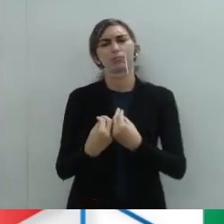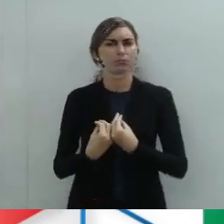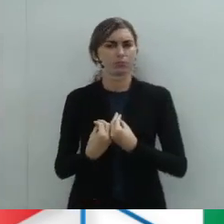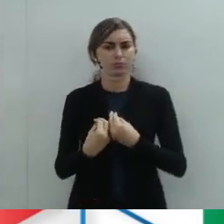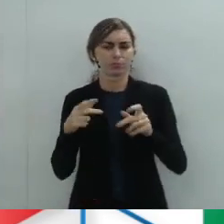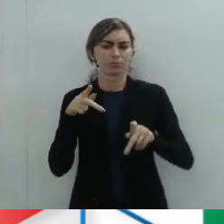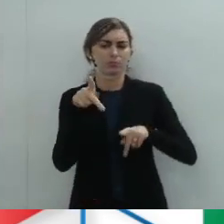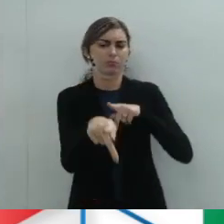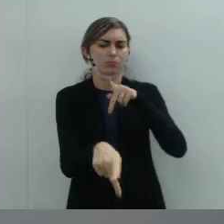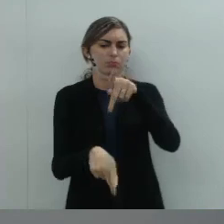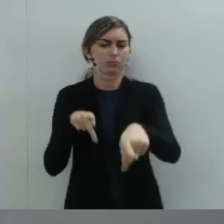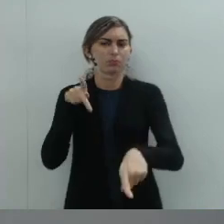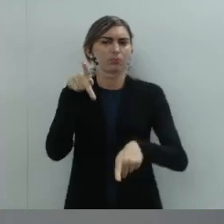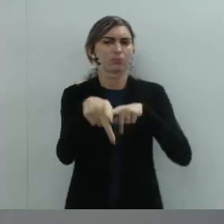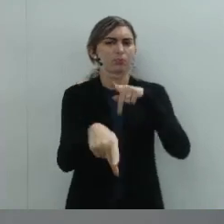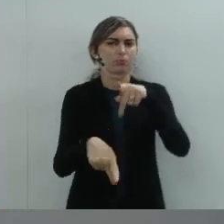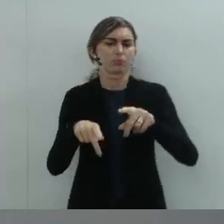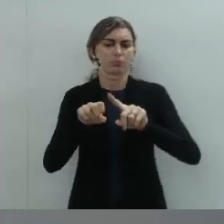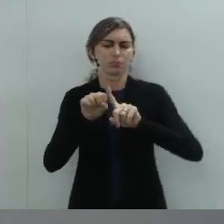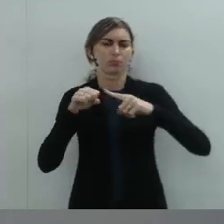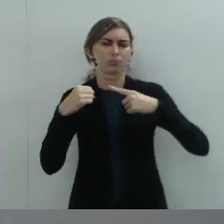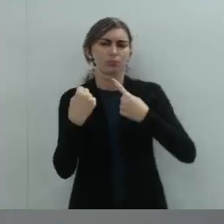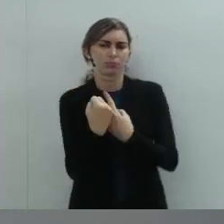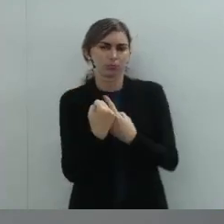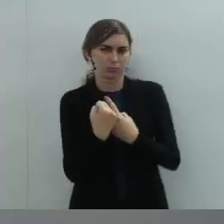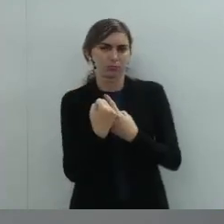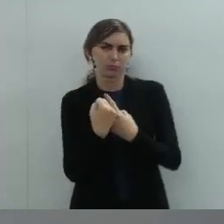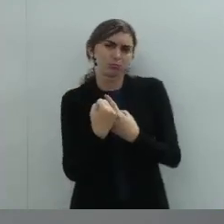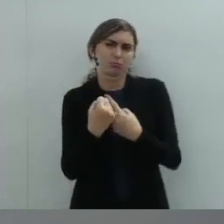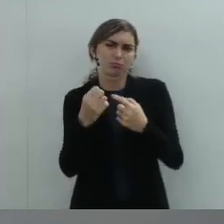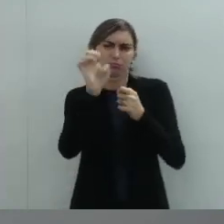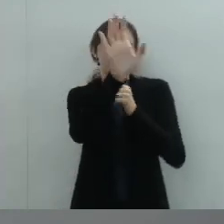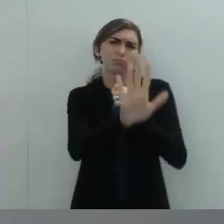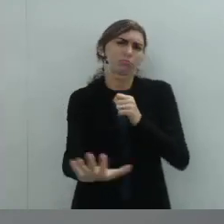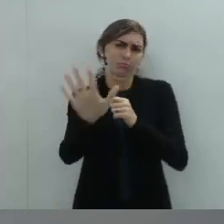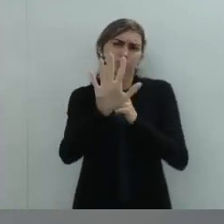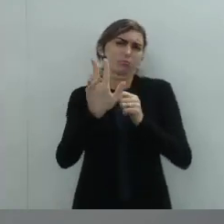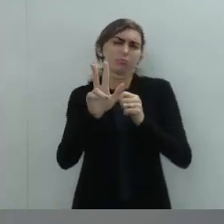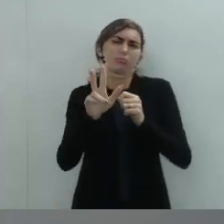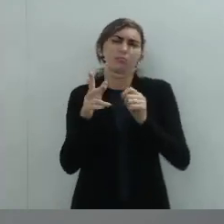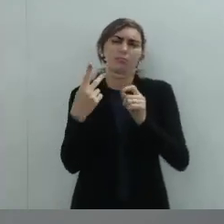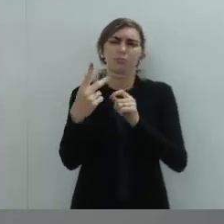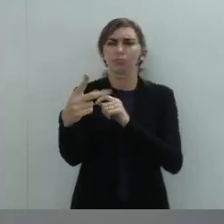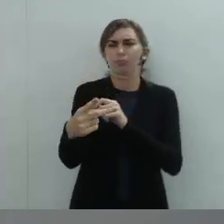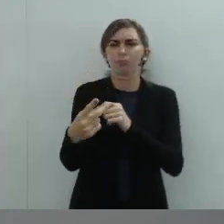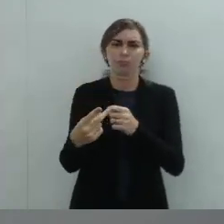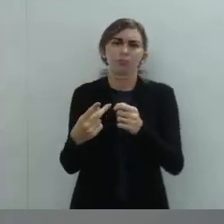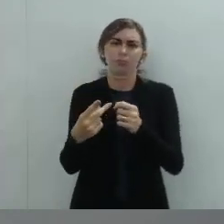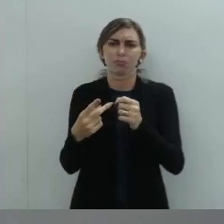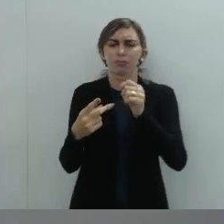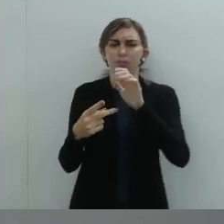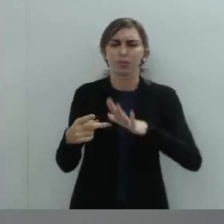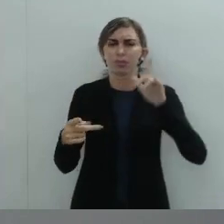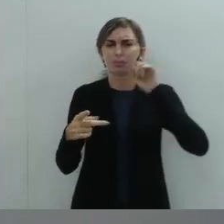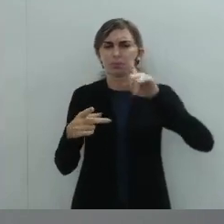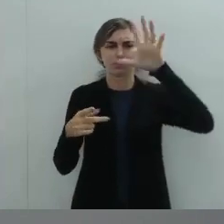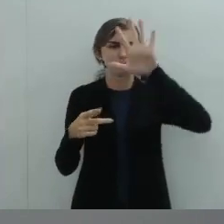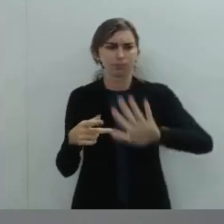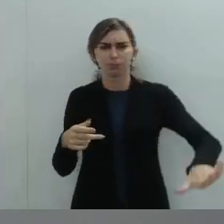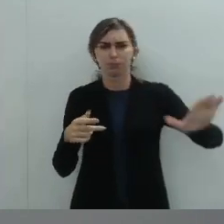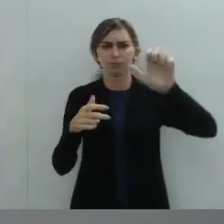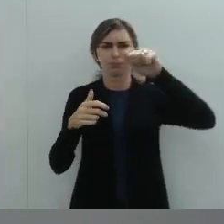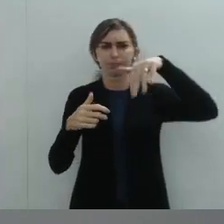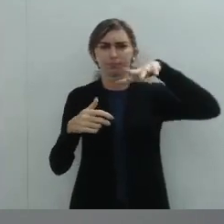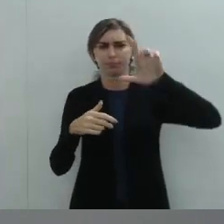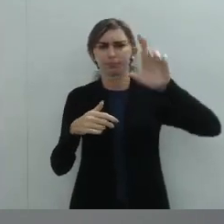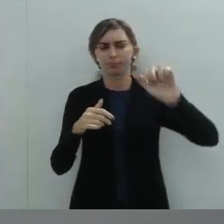o povo, toda a sociedade, né? A Europa, ela simplesmente invade o continente americano, ela invade o